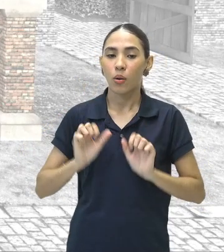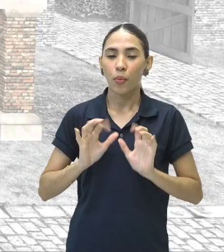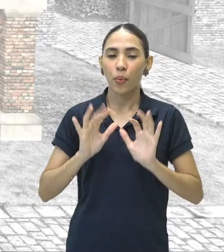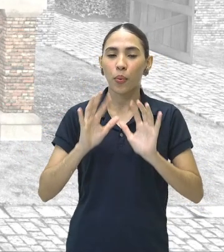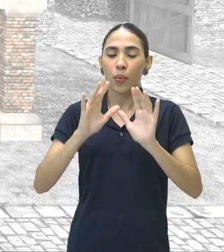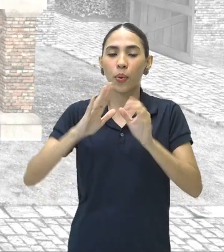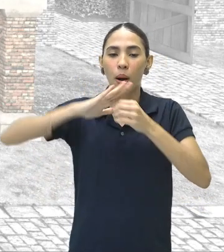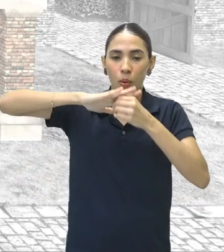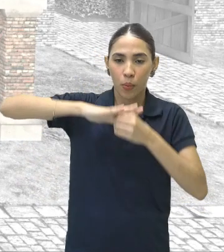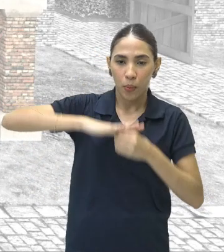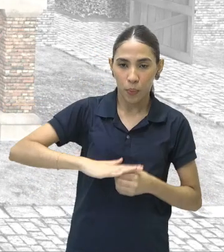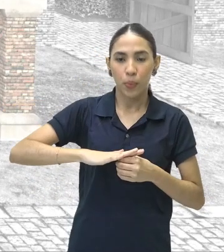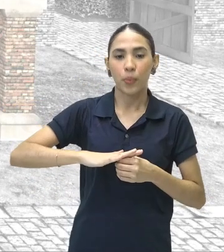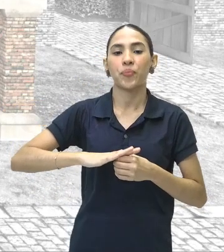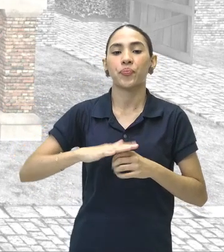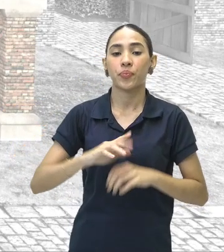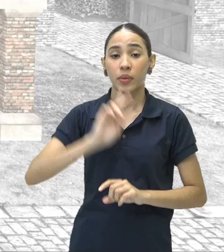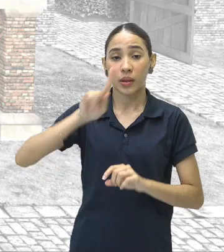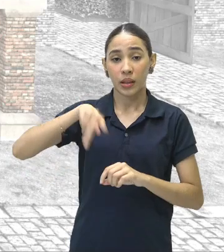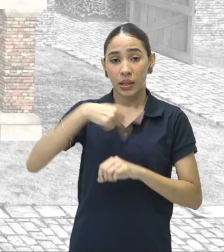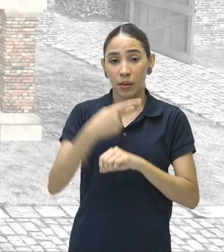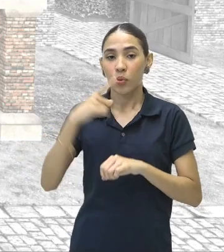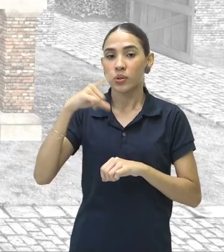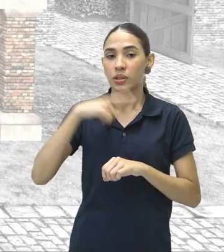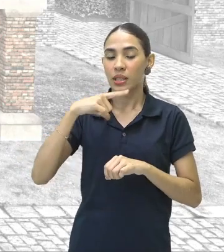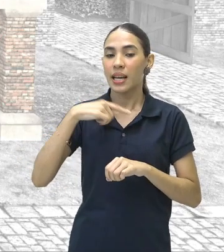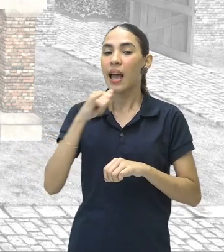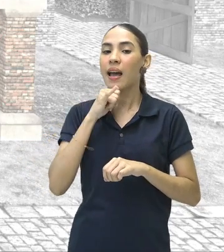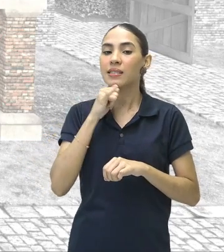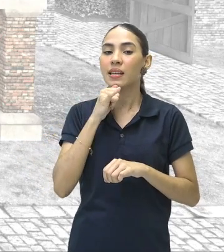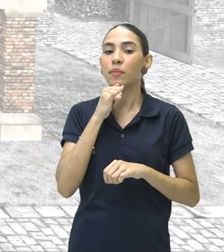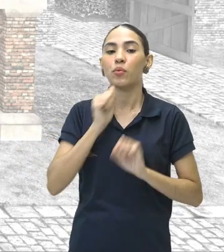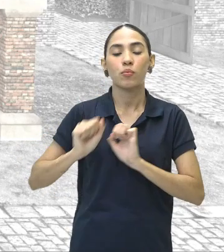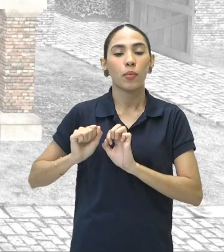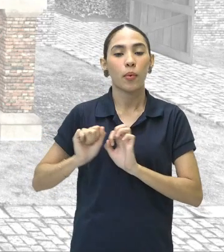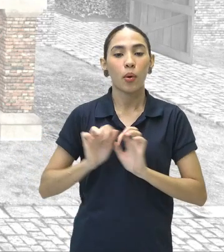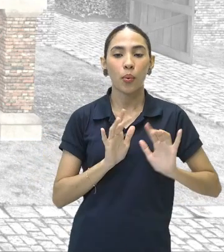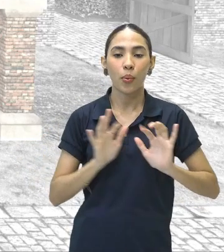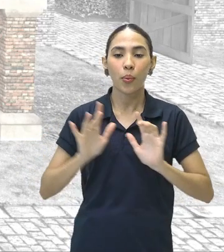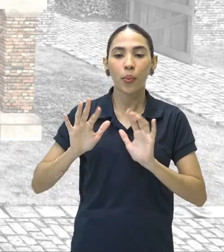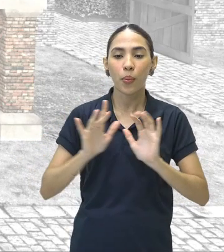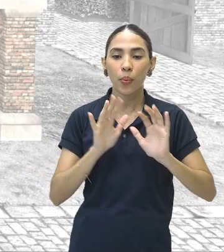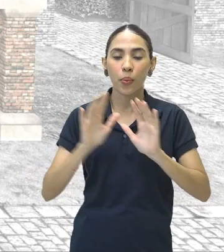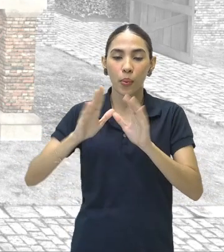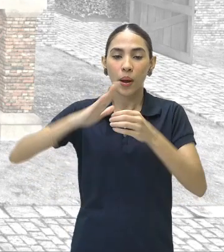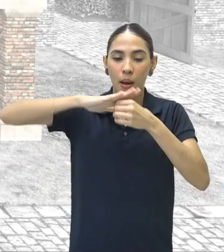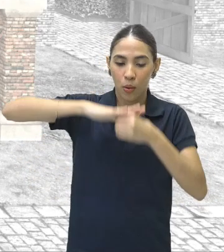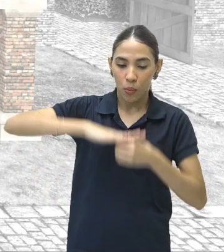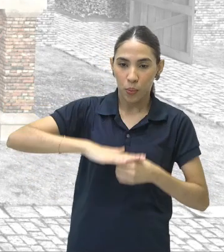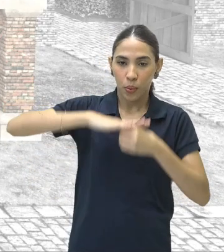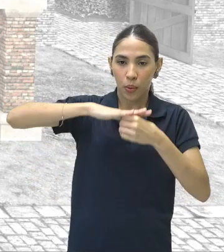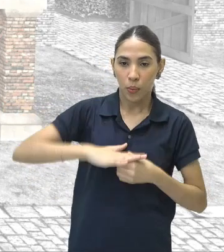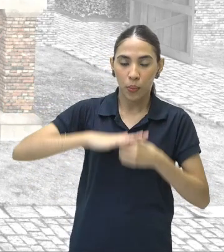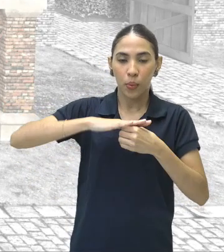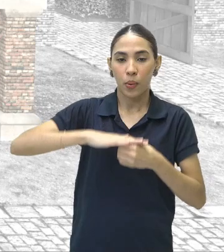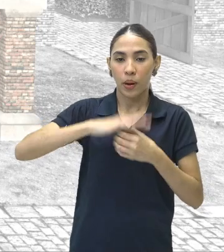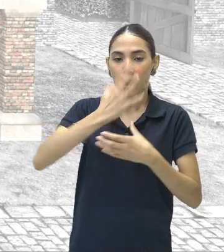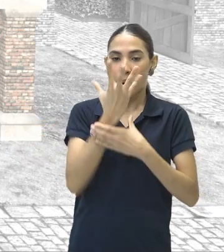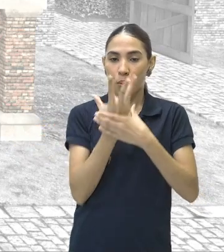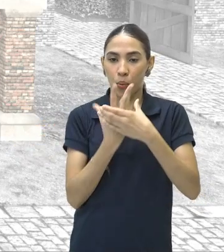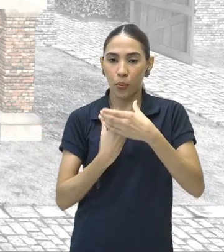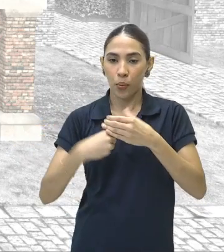pressão. 2. Expansão do vapor. O vapor pressurizado é canalizado por